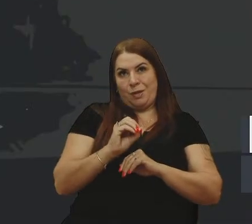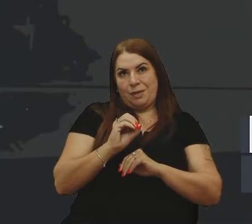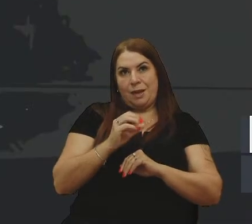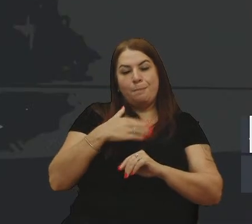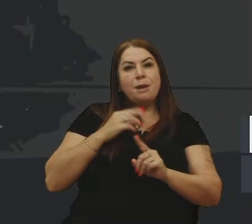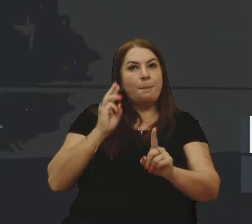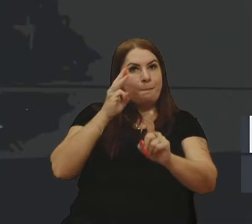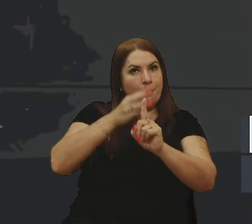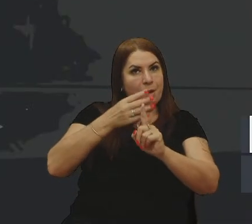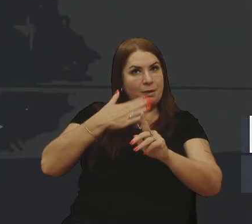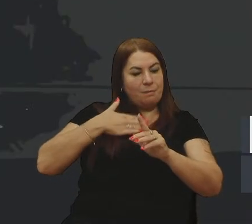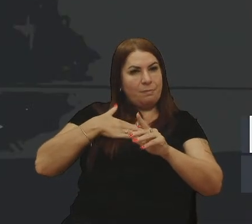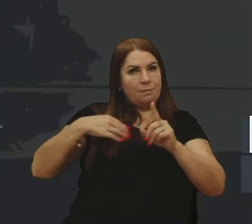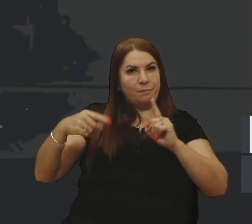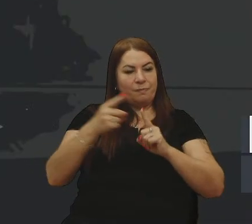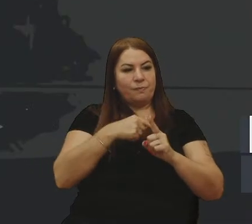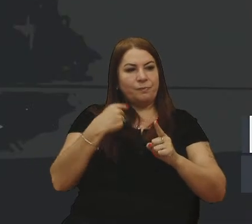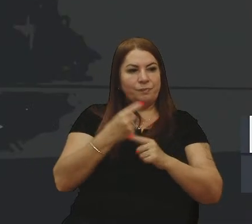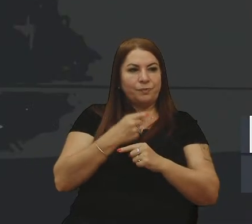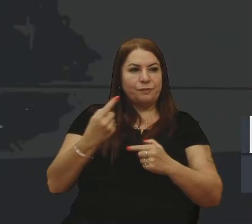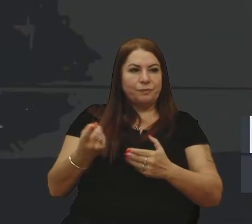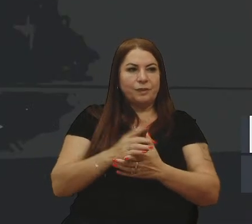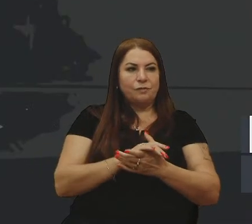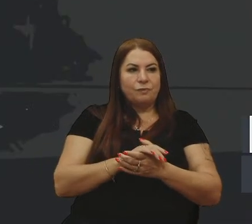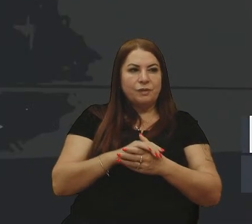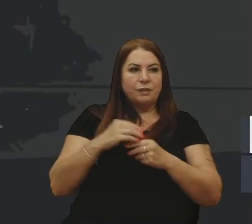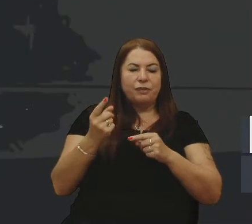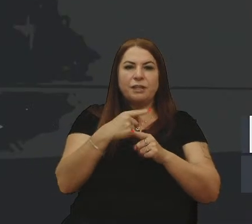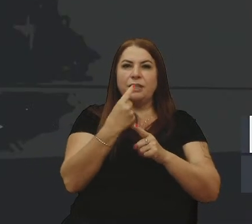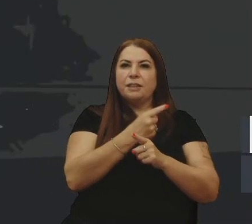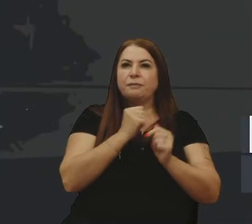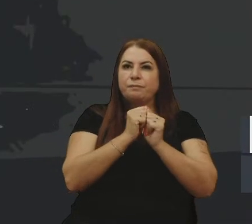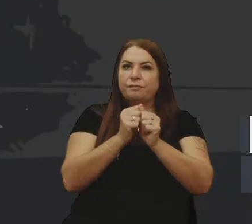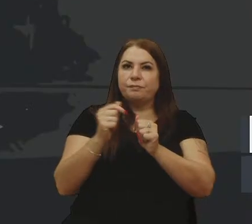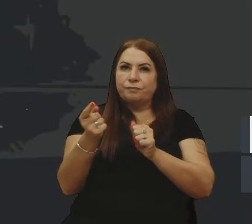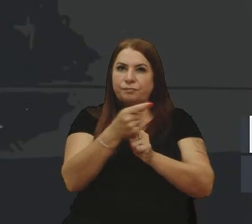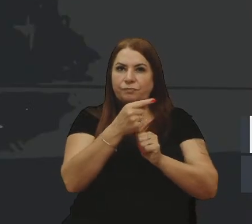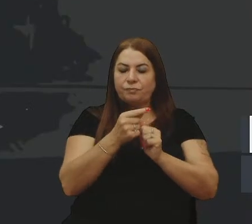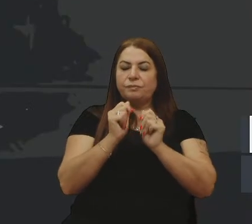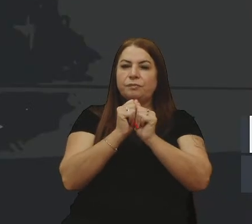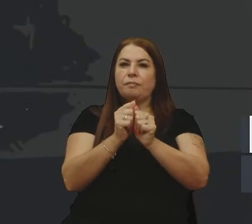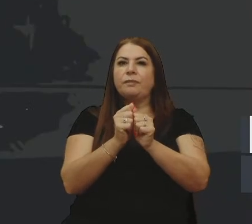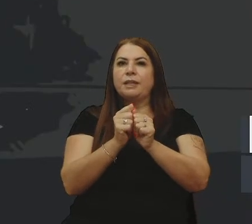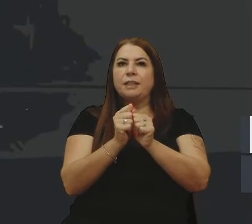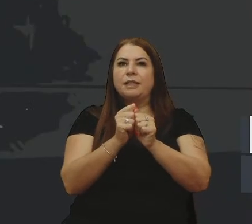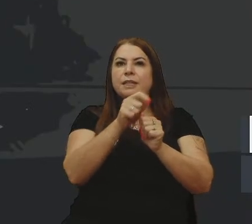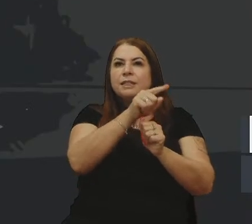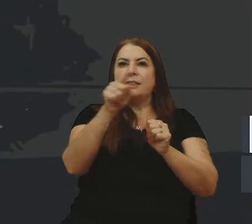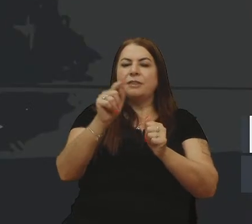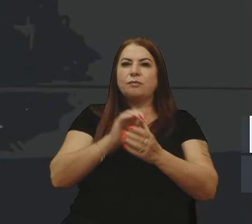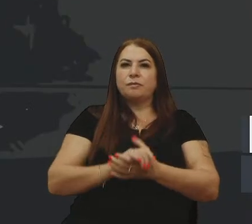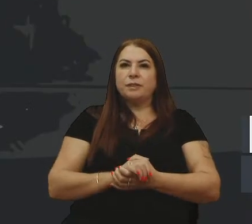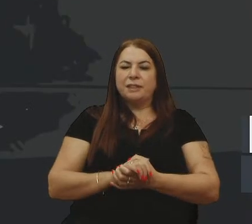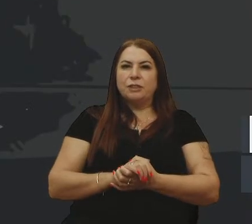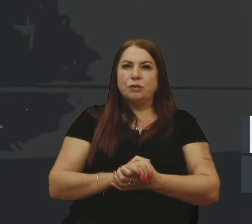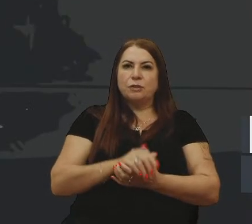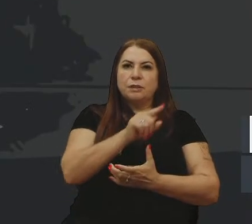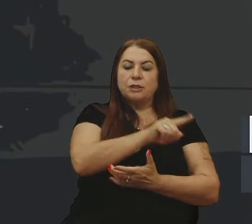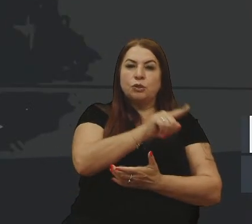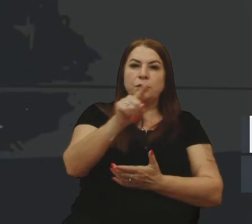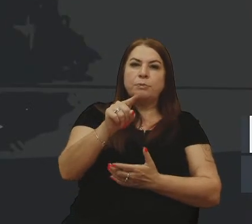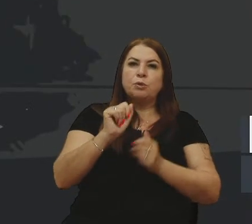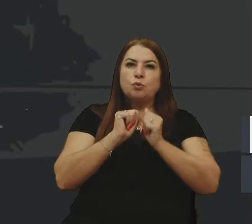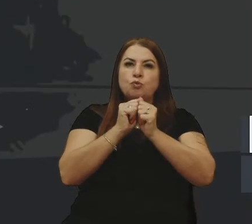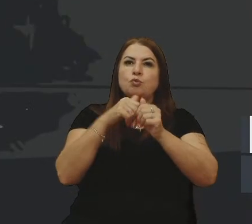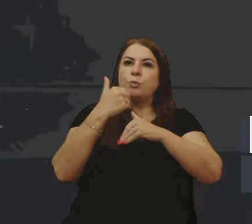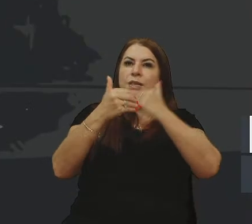meta pessoal é chegar em 100 franquias com a marca, porque tem espaço para isso, né? Então, a Tudo em Grãos, apesar de não ter